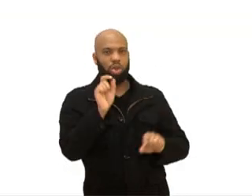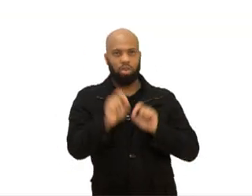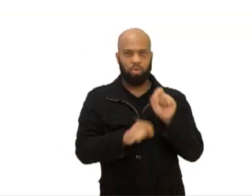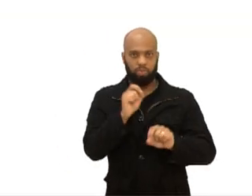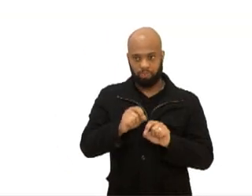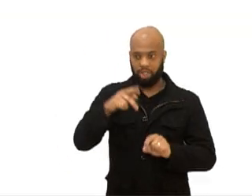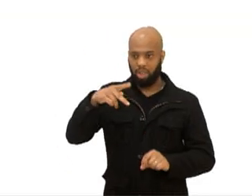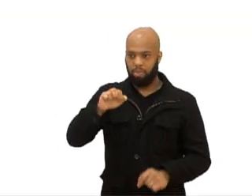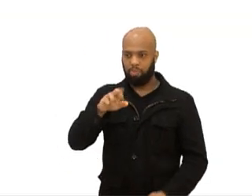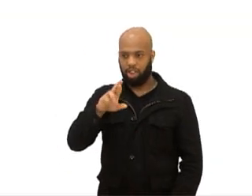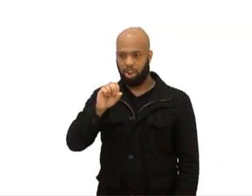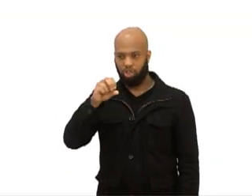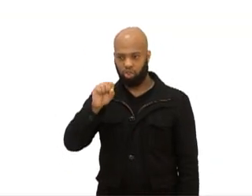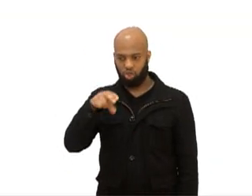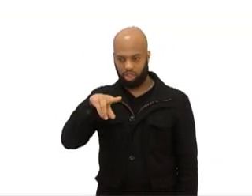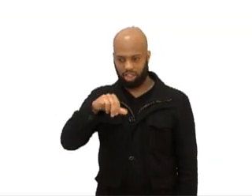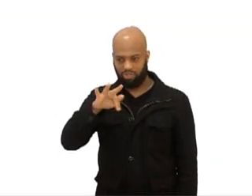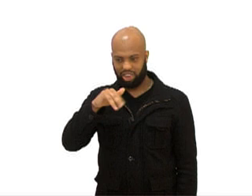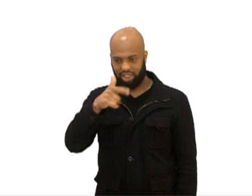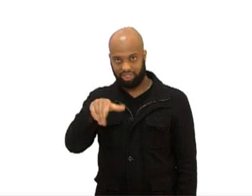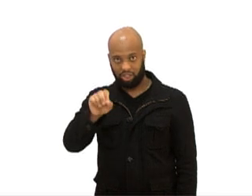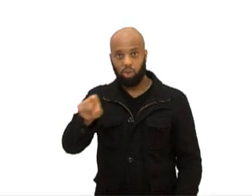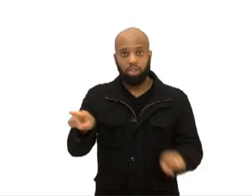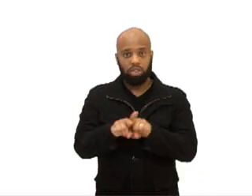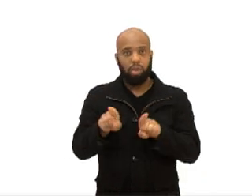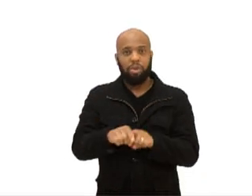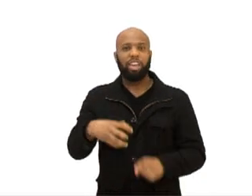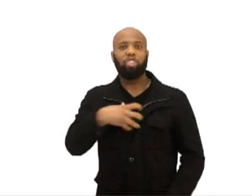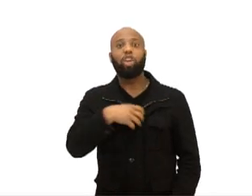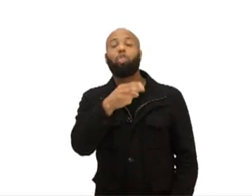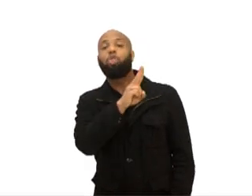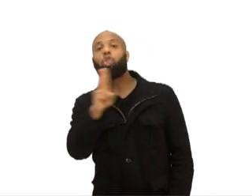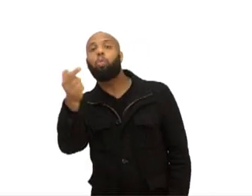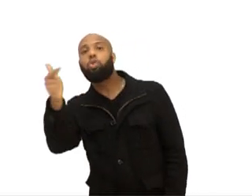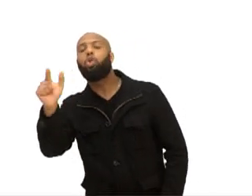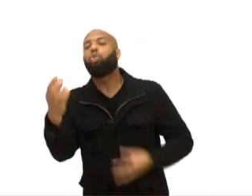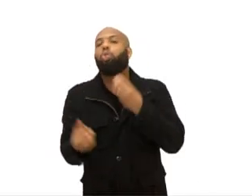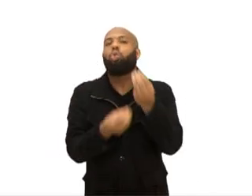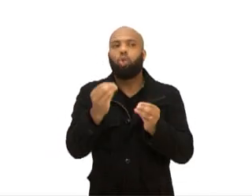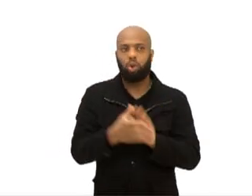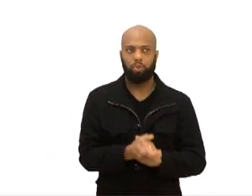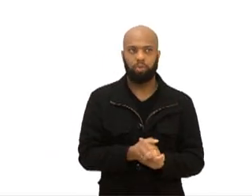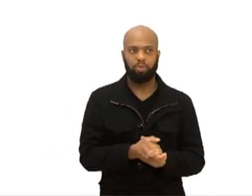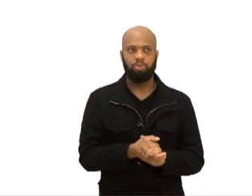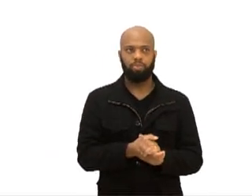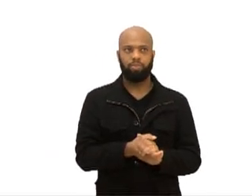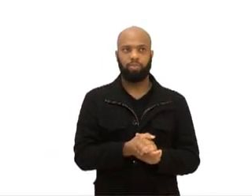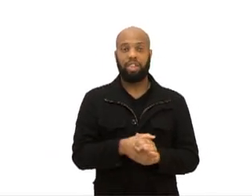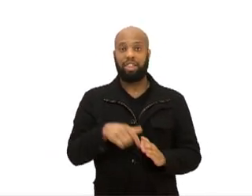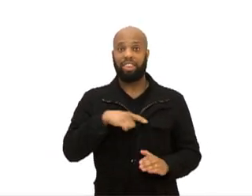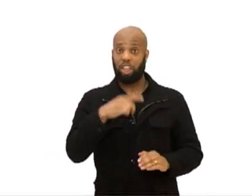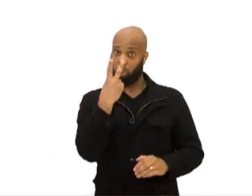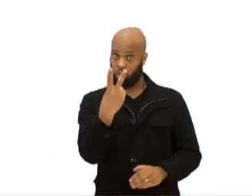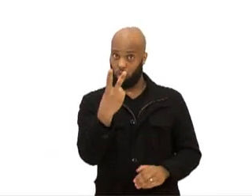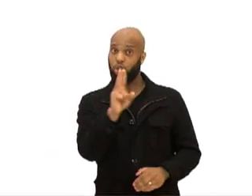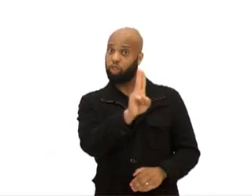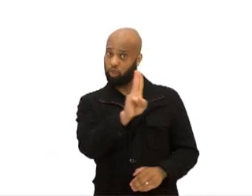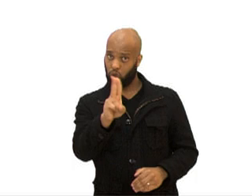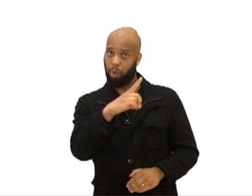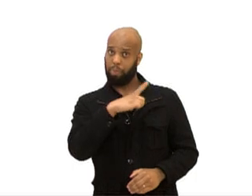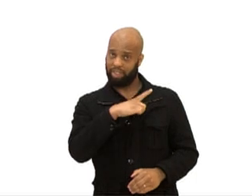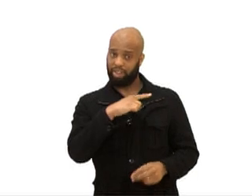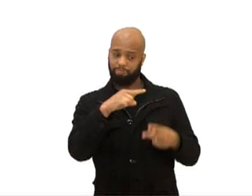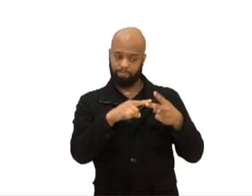A figura de linguagem personificação também é conhecida como. Então, ó, ela pode ter dois nomes, as duas formas